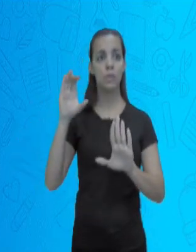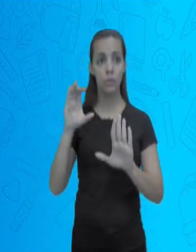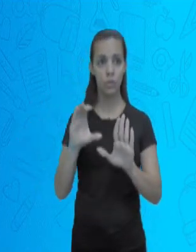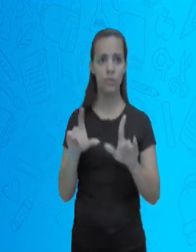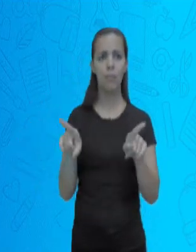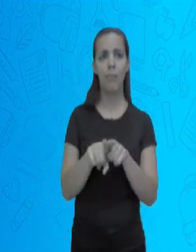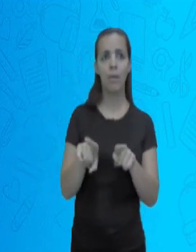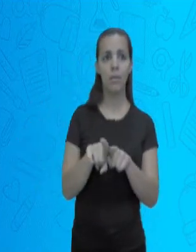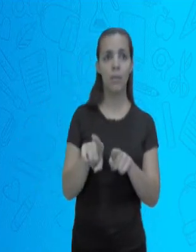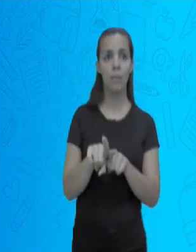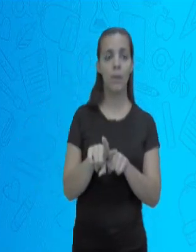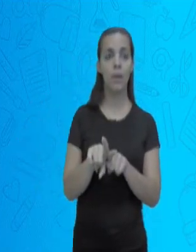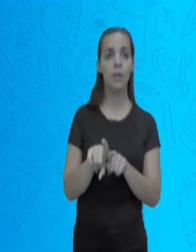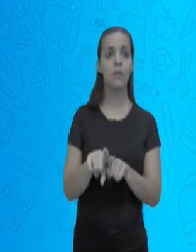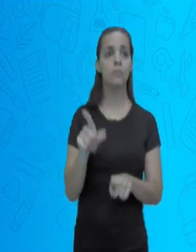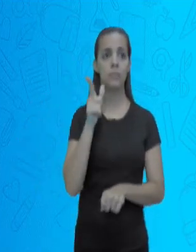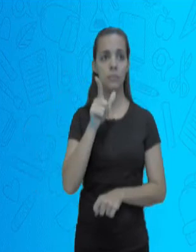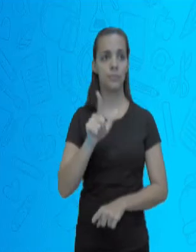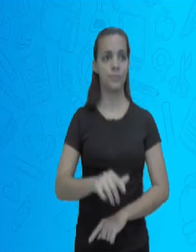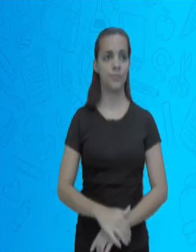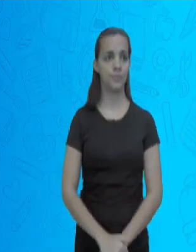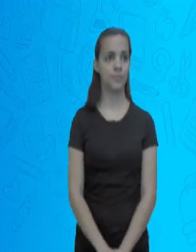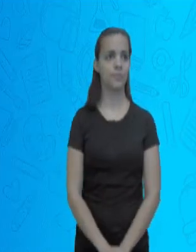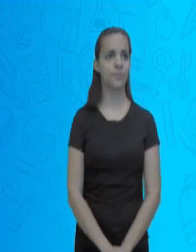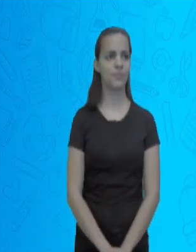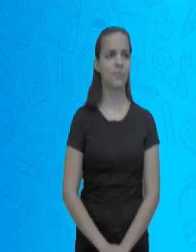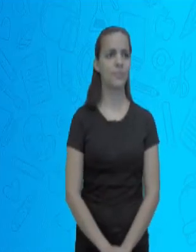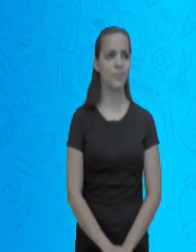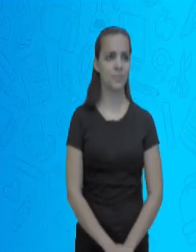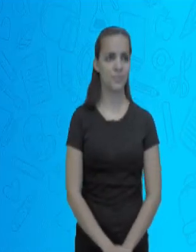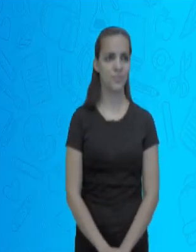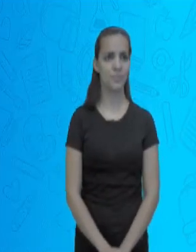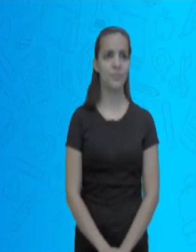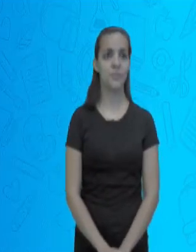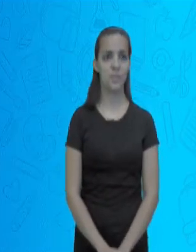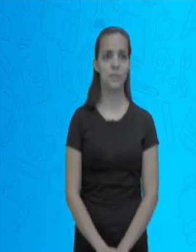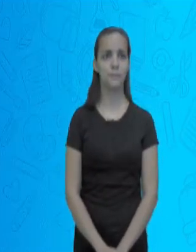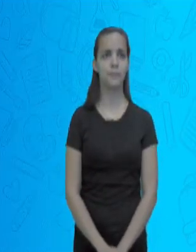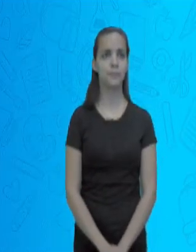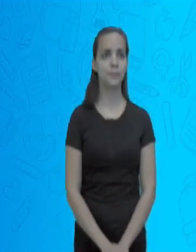consecutivos, porque tem um ponto em comum, o ponto N.